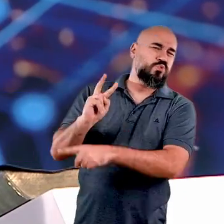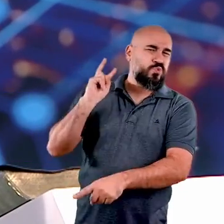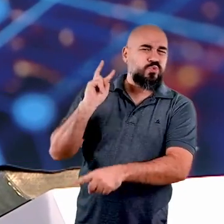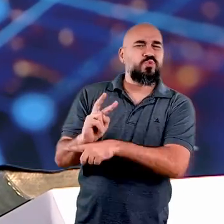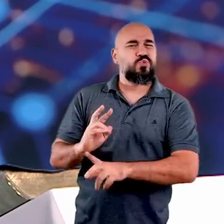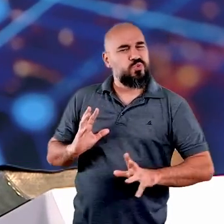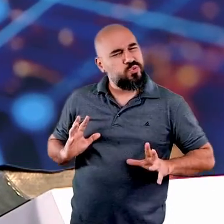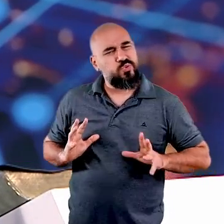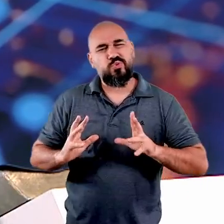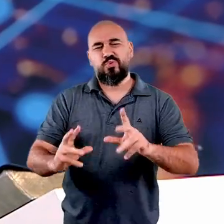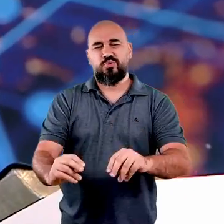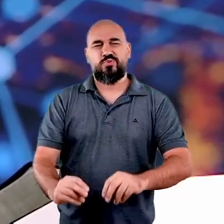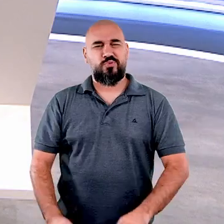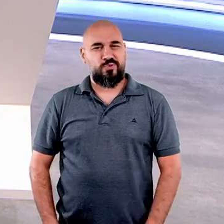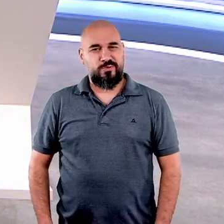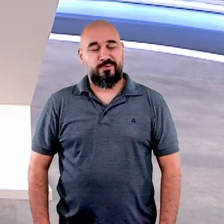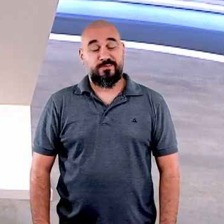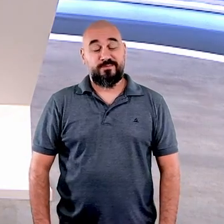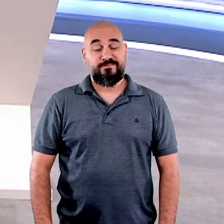todas as coisas.